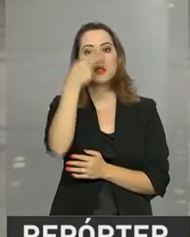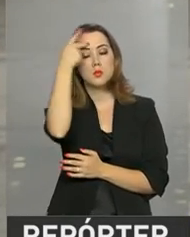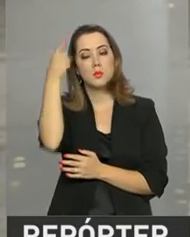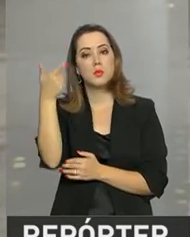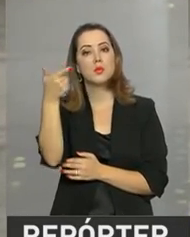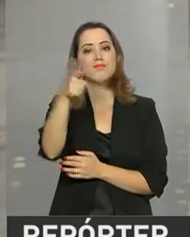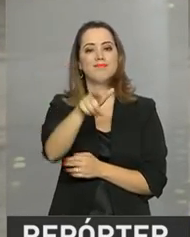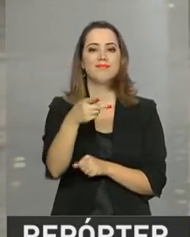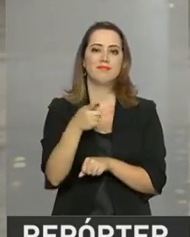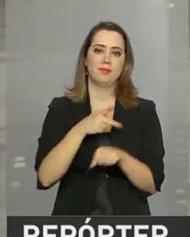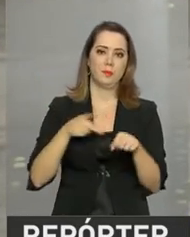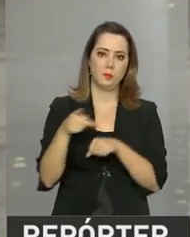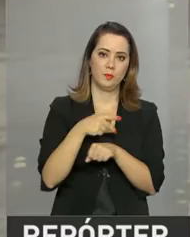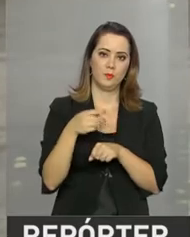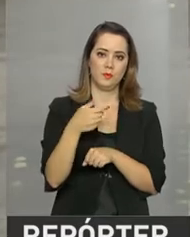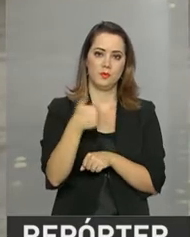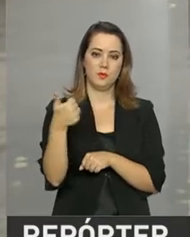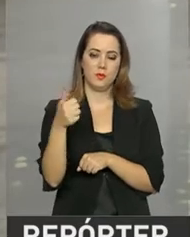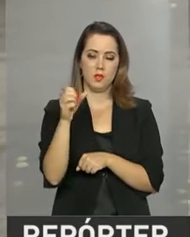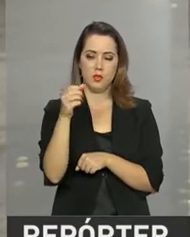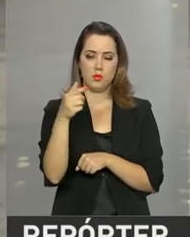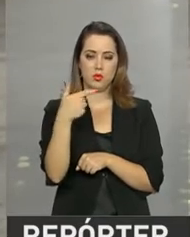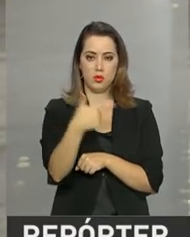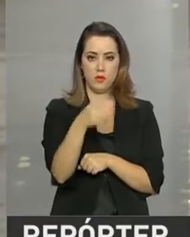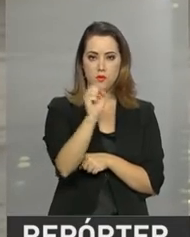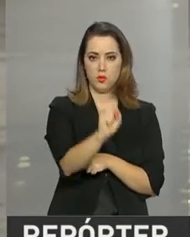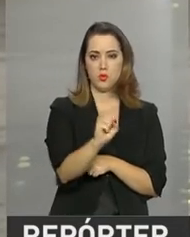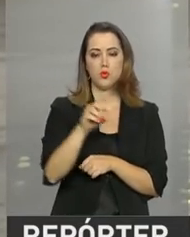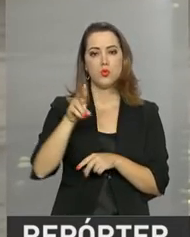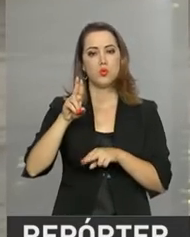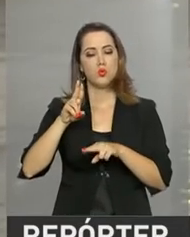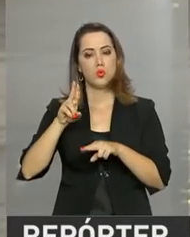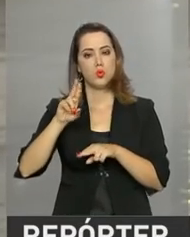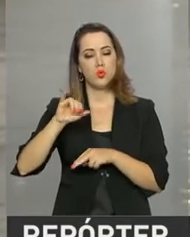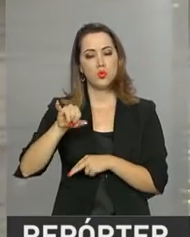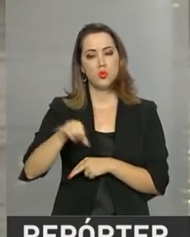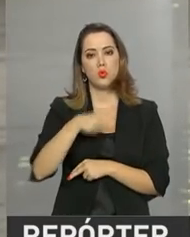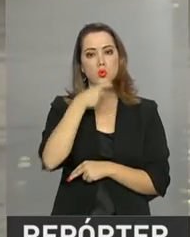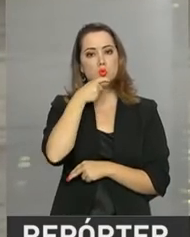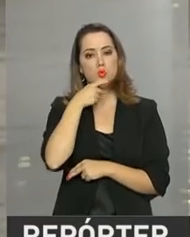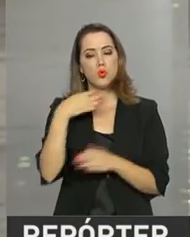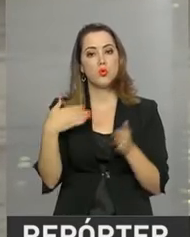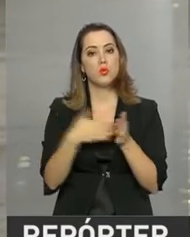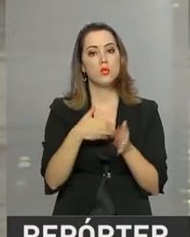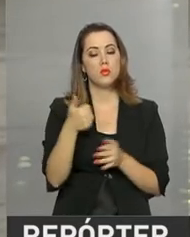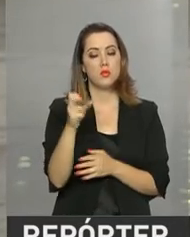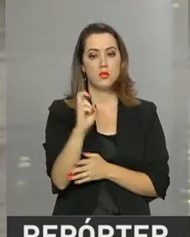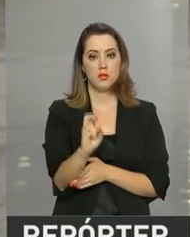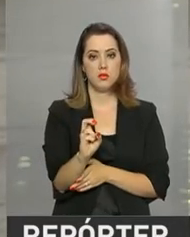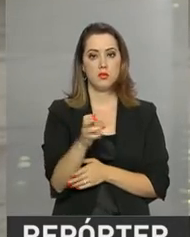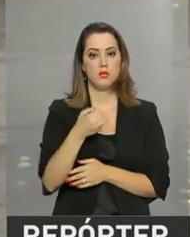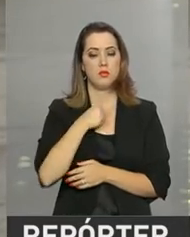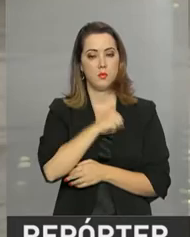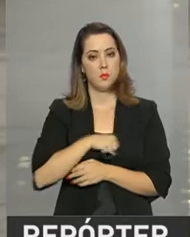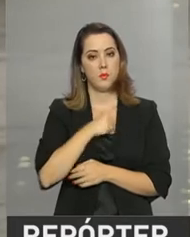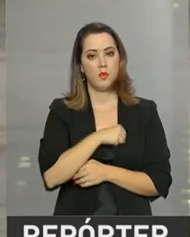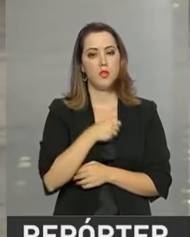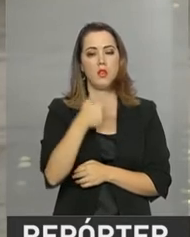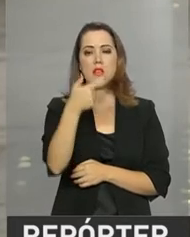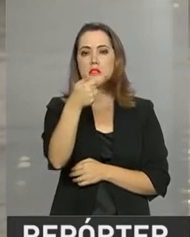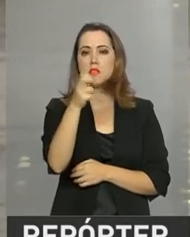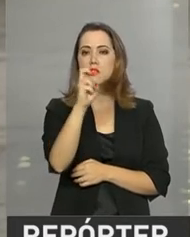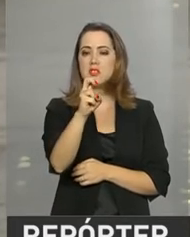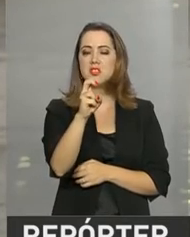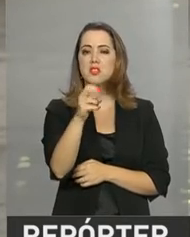entre os dias 28 de julho e 15 de agosto desse total 75% dos visitantes tiveram o benefício